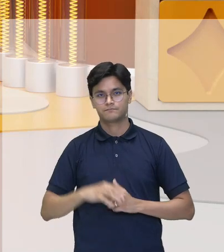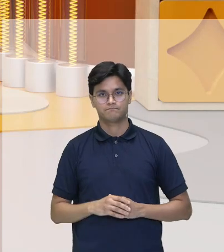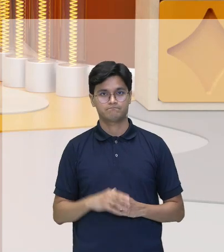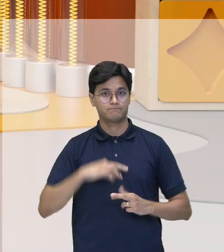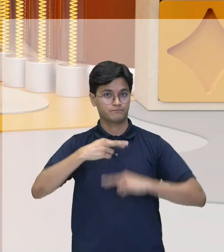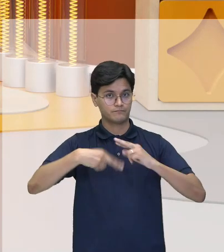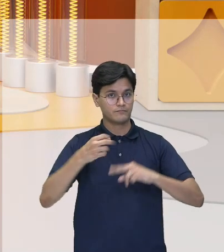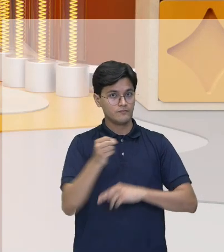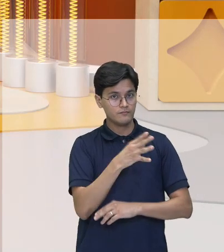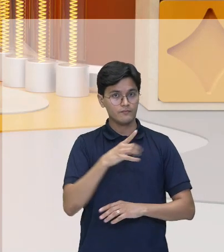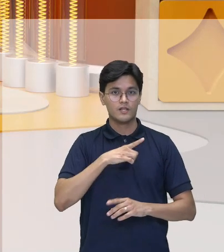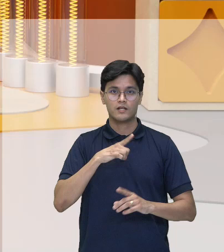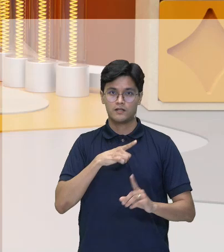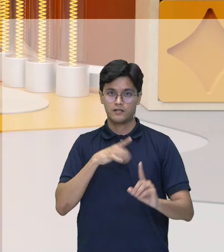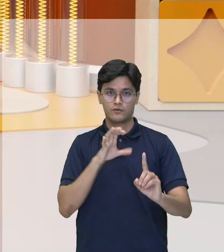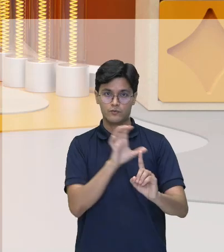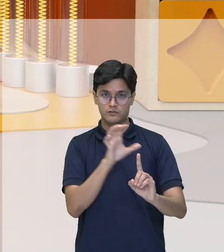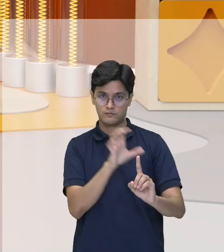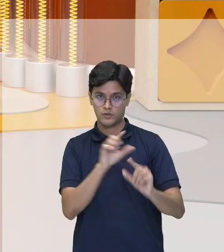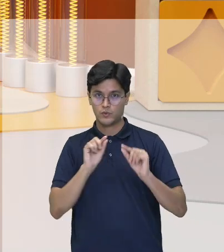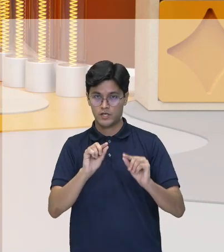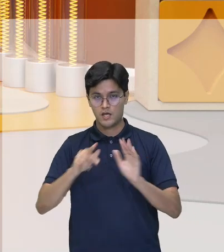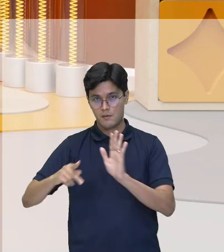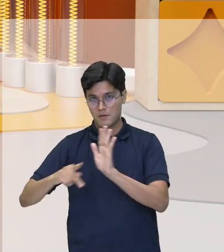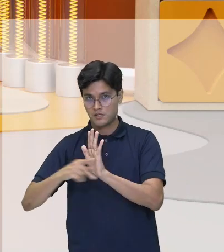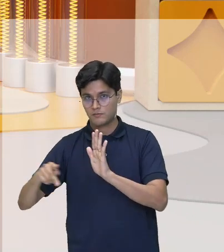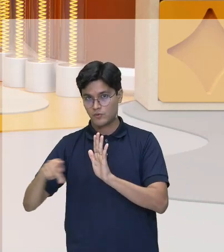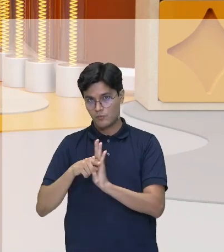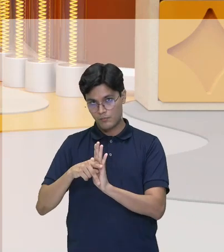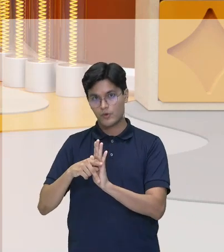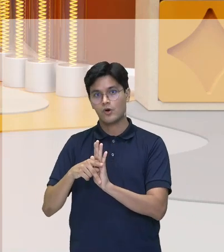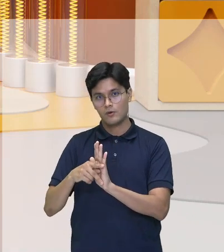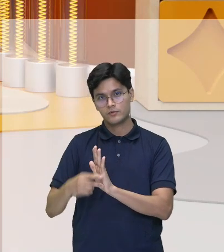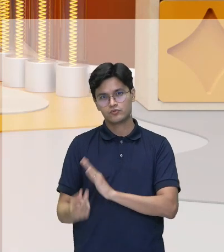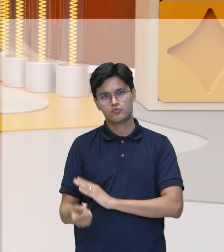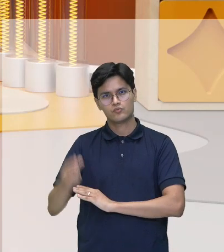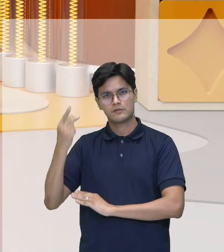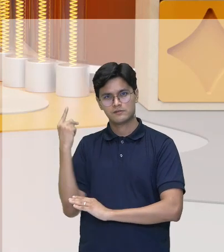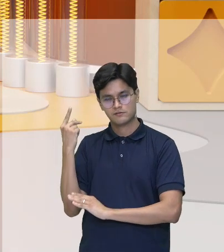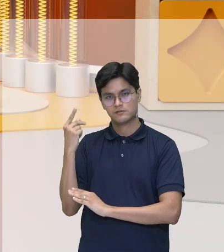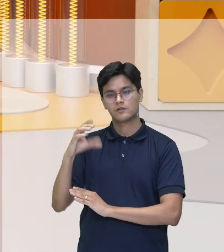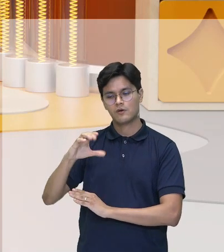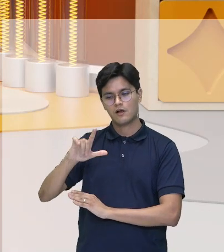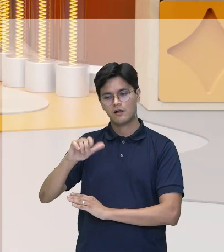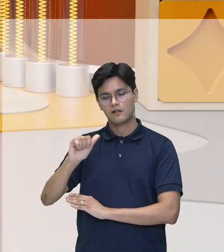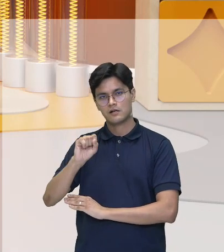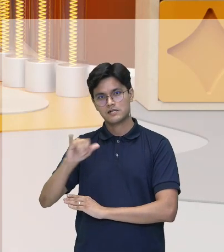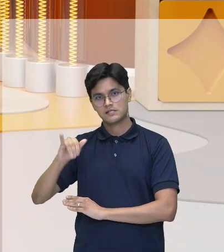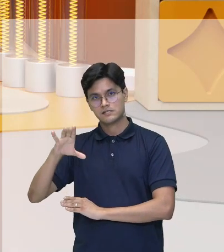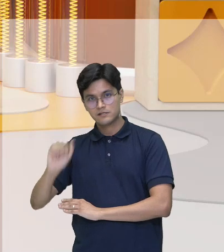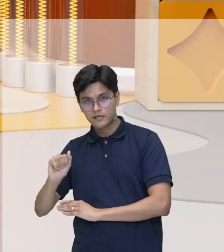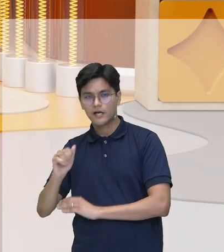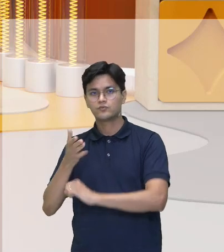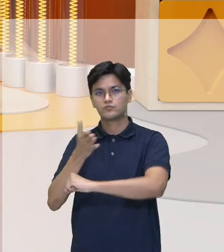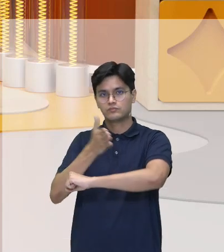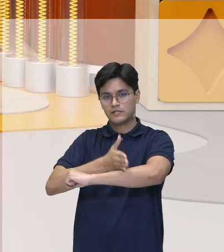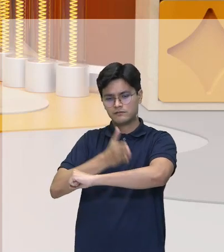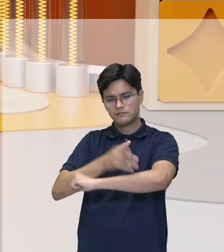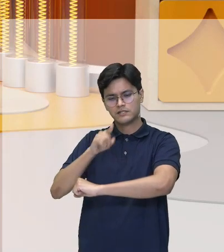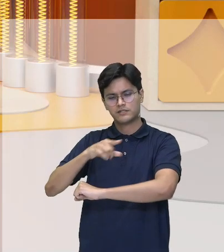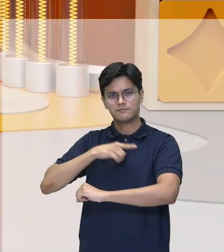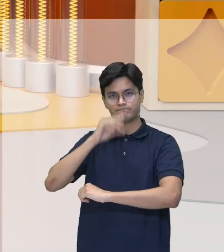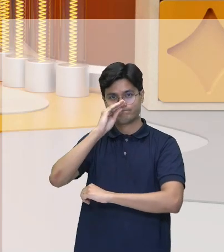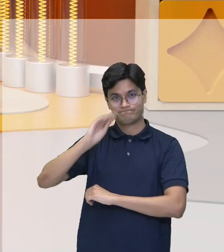relações comerciais. Posteriormente, com o avanço dessas atividades, a gente vai ver o surgimento dos